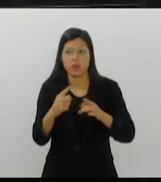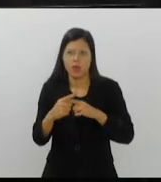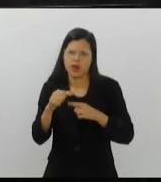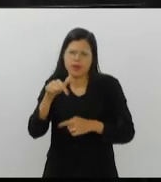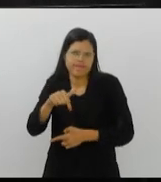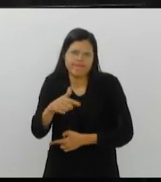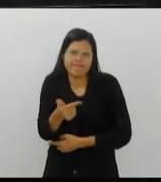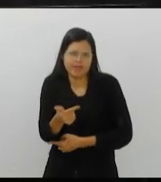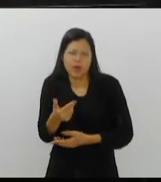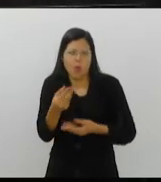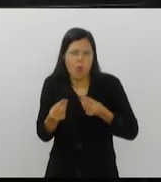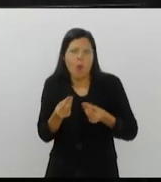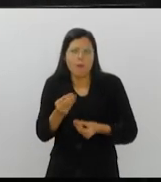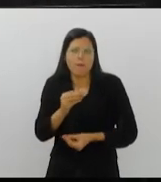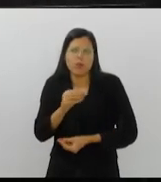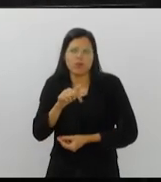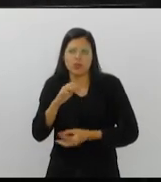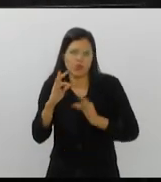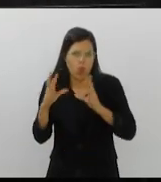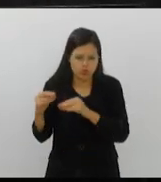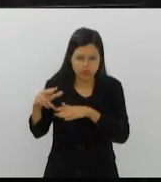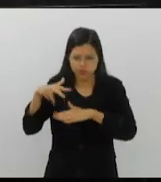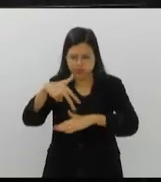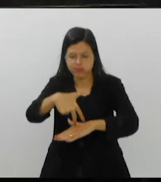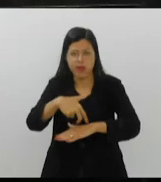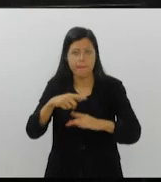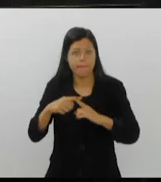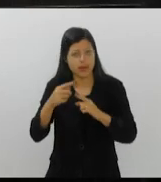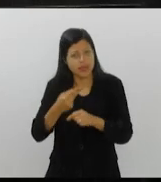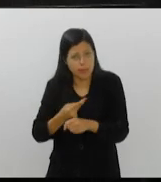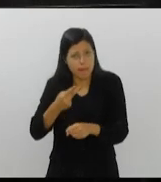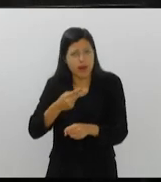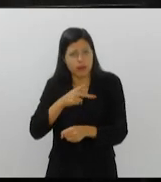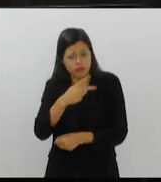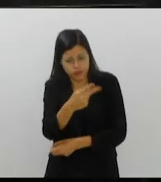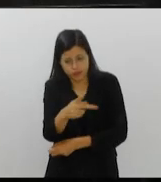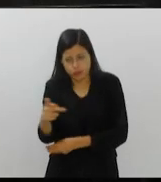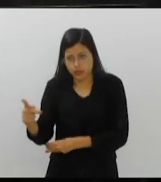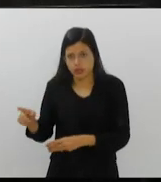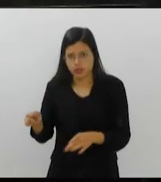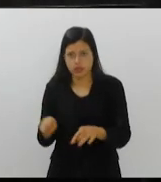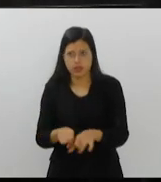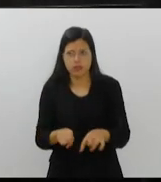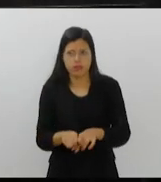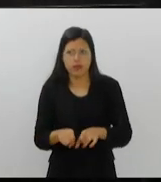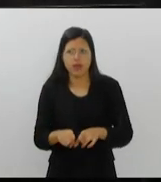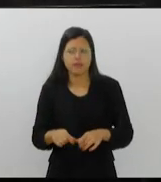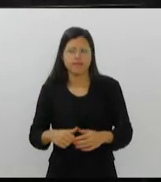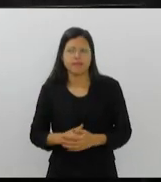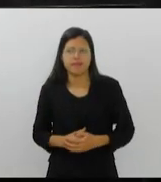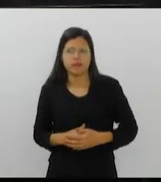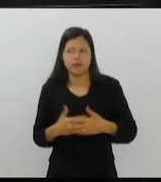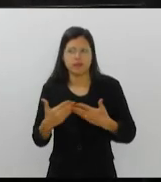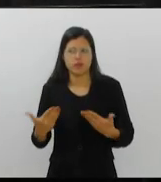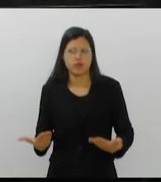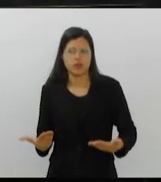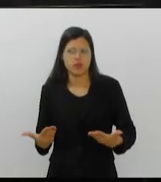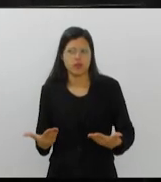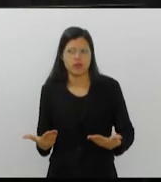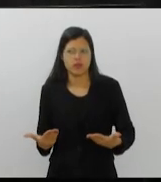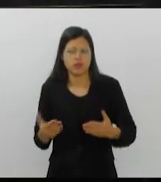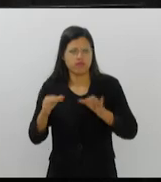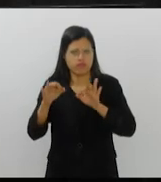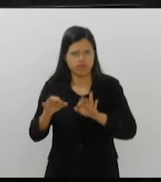todos, mas eu tenho certeza que esse prêmio é parte de vocês, que vocês fizeram por onde a gente chegar até aqui. Então, isso aqui, com